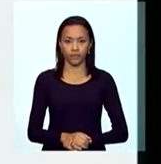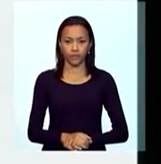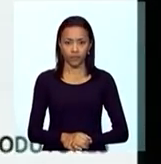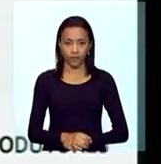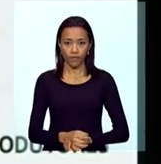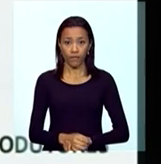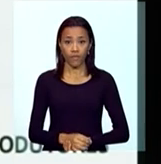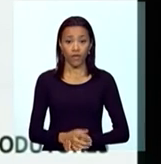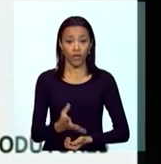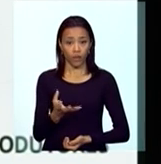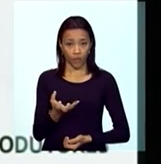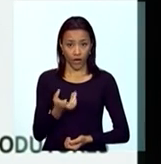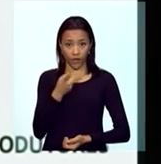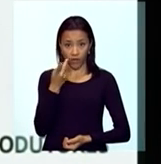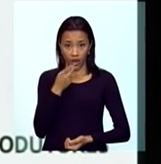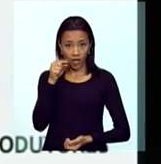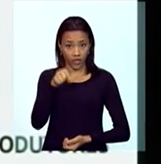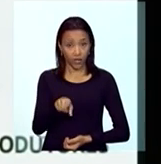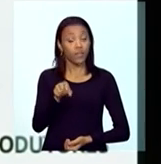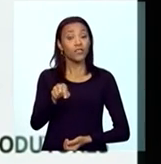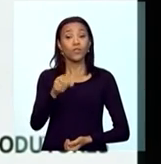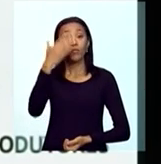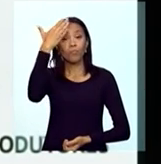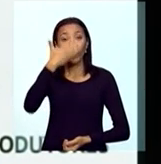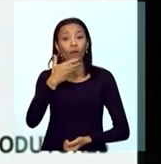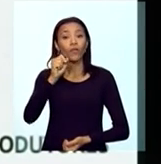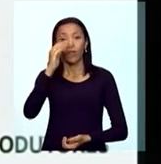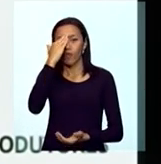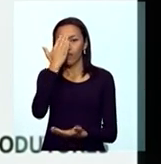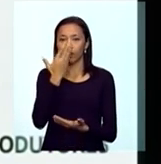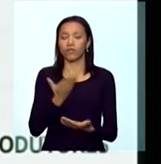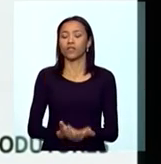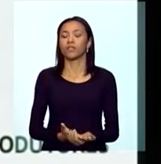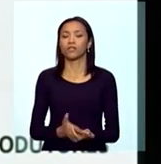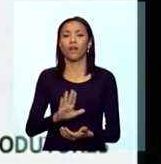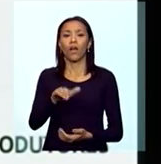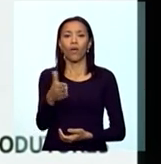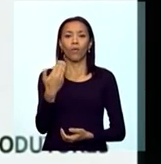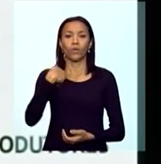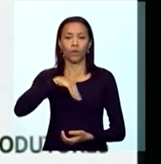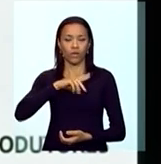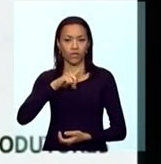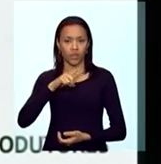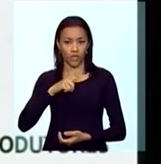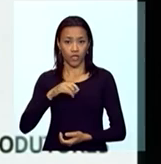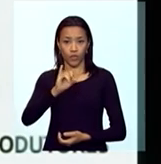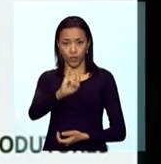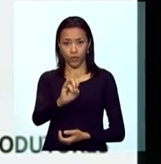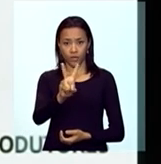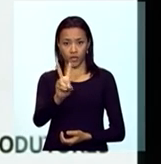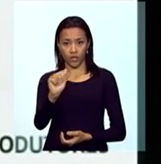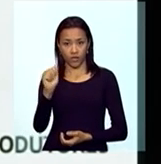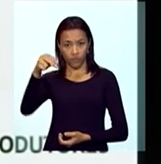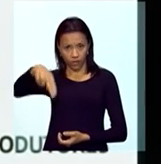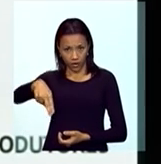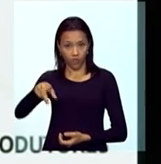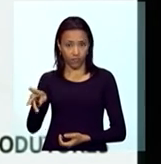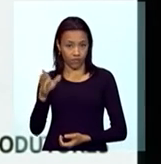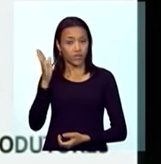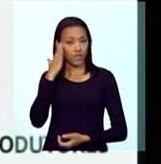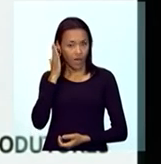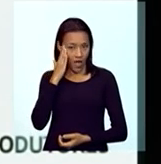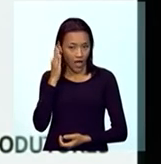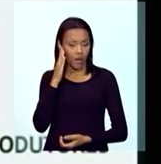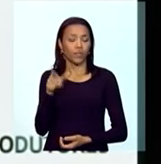Isso eu queria destacar porque isso chama confiança. Quando a gente tem, e o Ivan, nosso vice de finanças, sabe